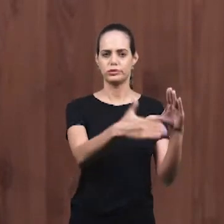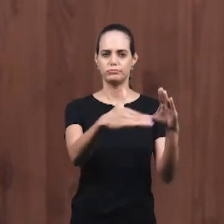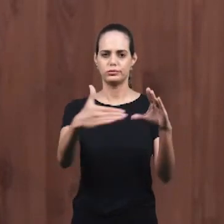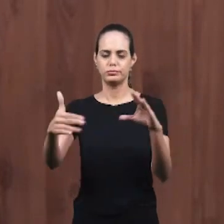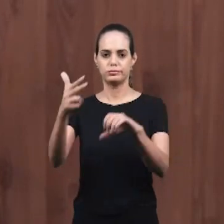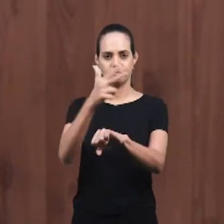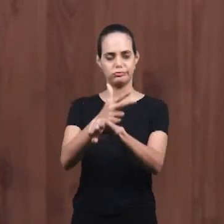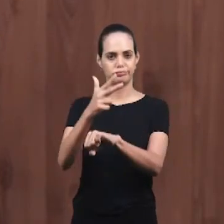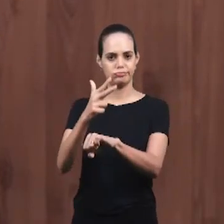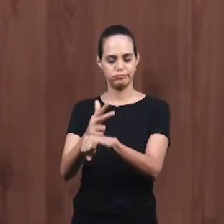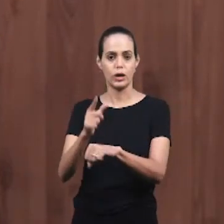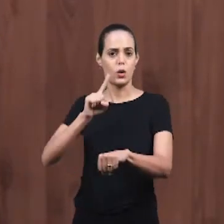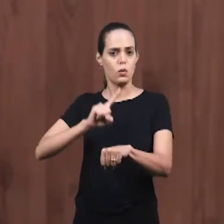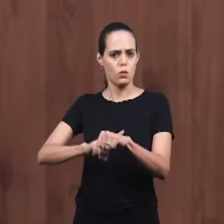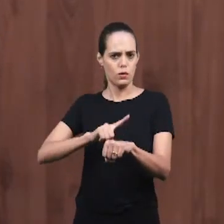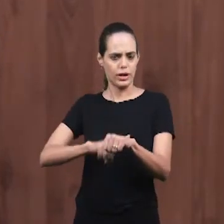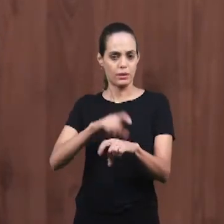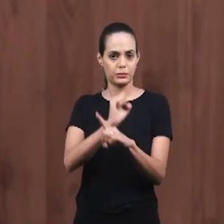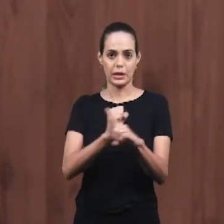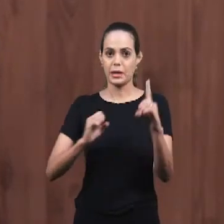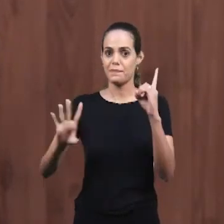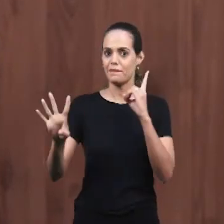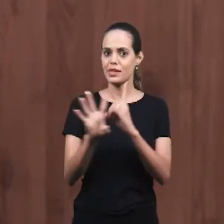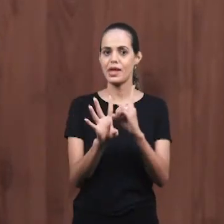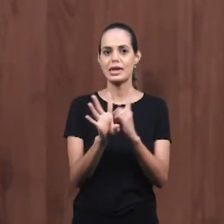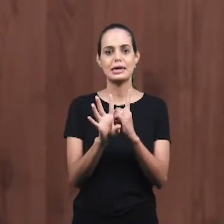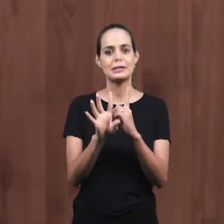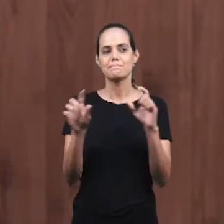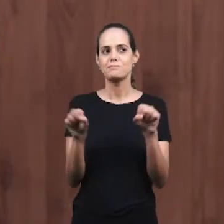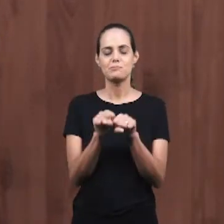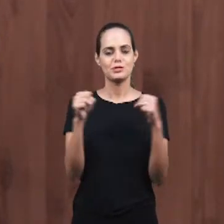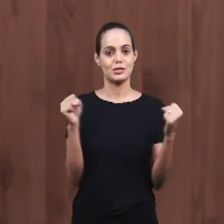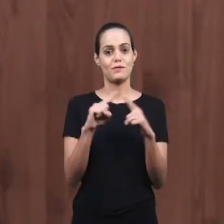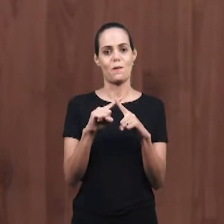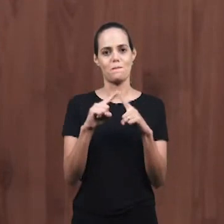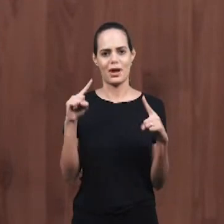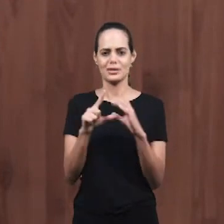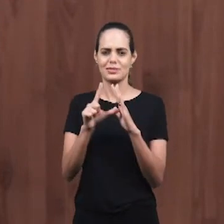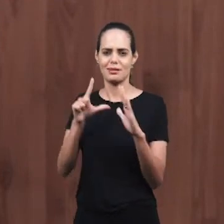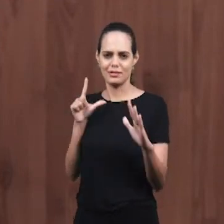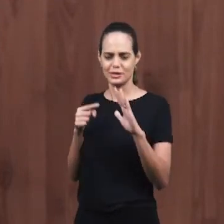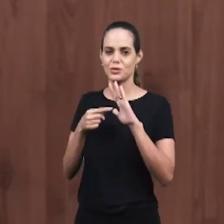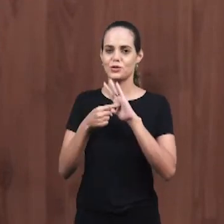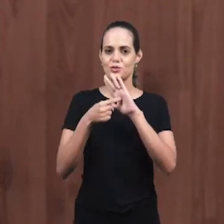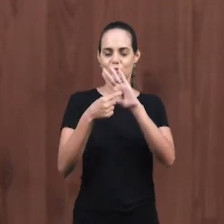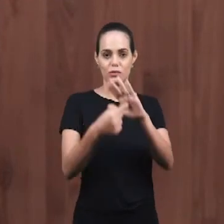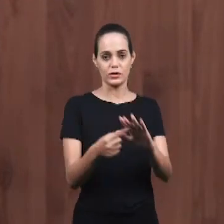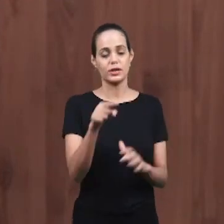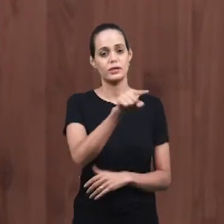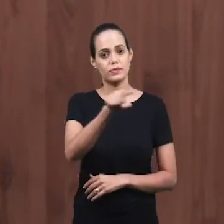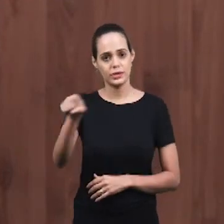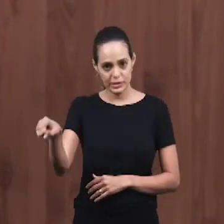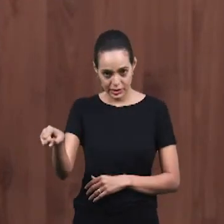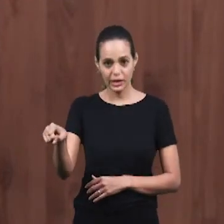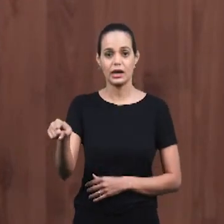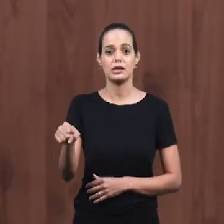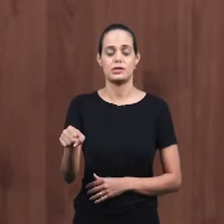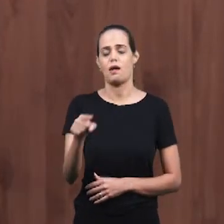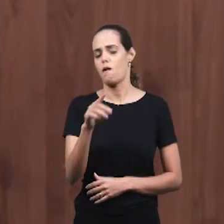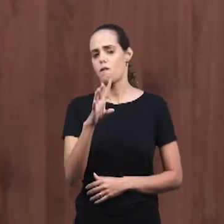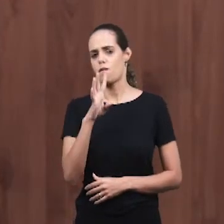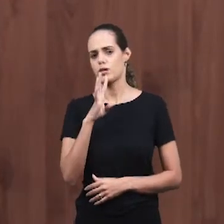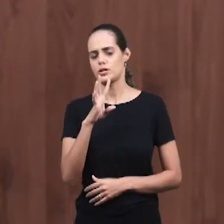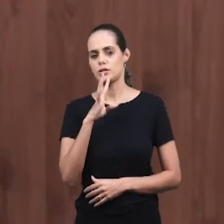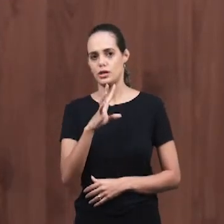e apresentar todos na Escola Bíblica Dominical. Mas nós estamos adiantando aqui para os irmãos, para tomarem